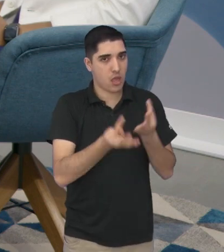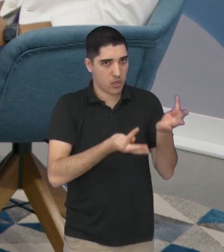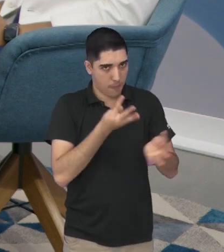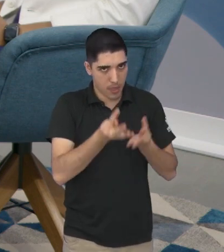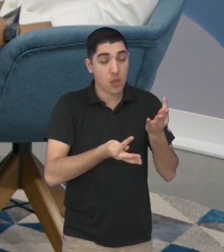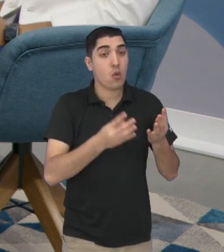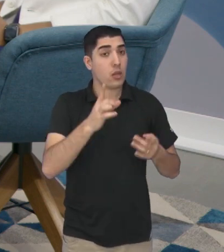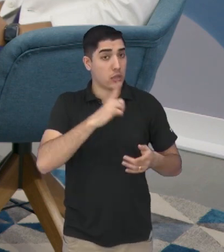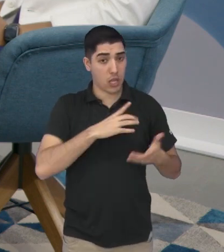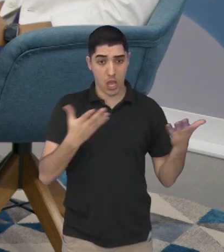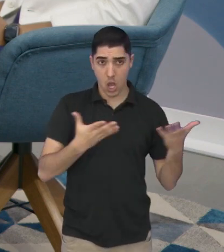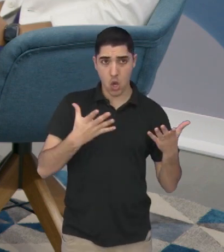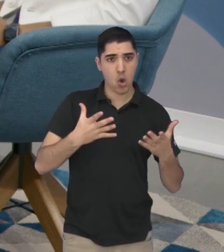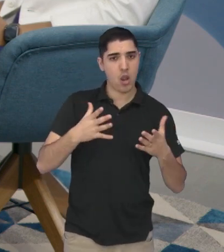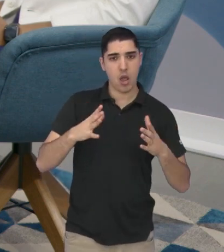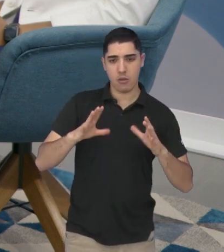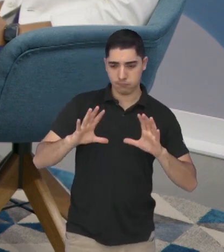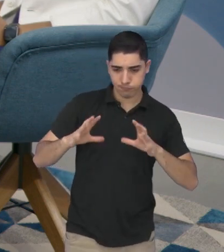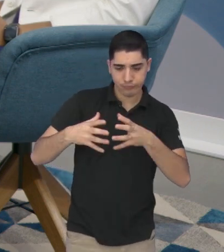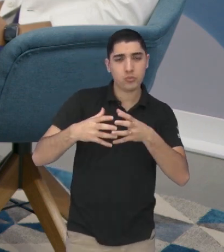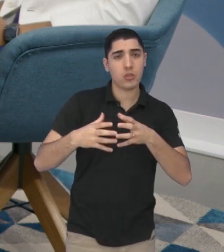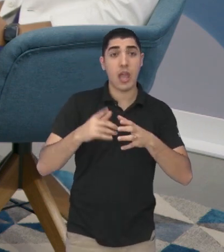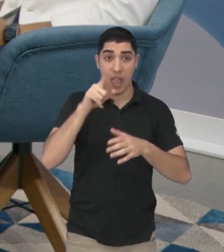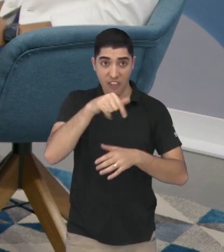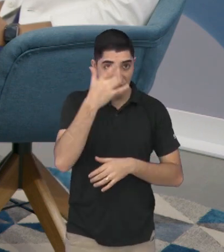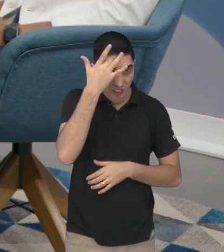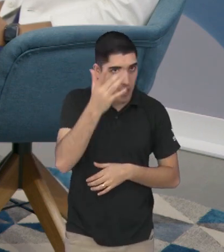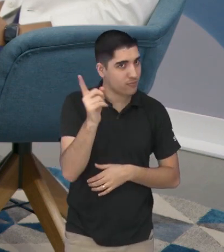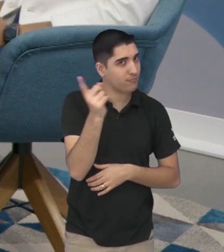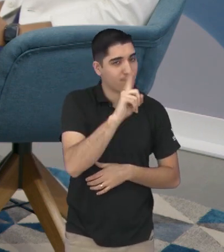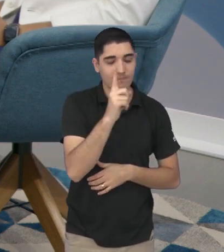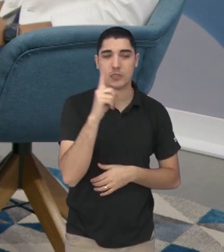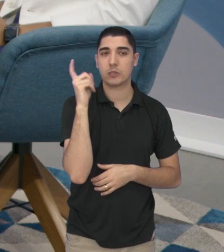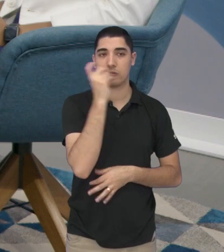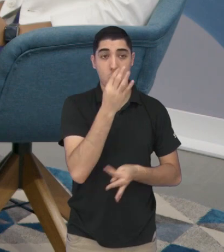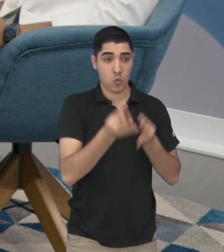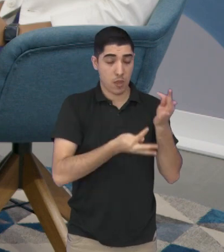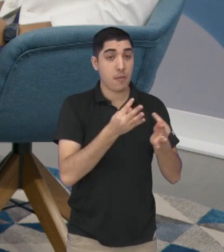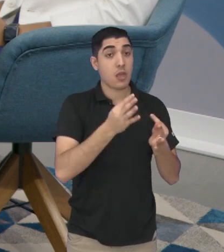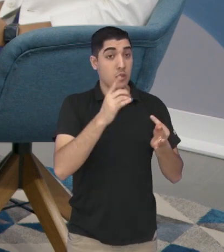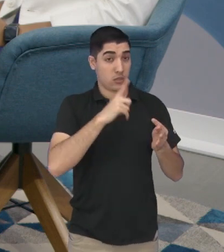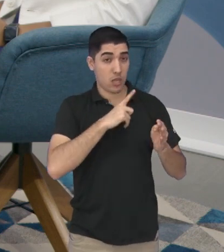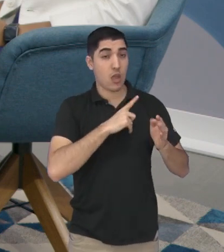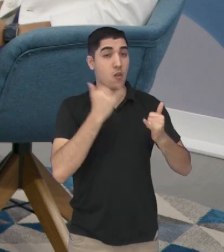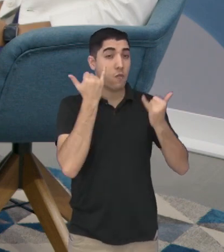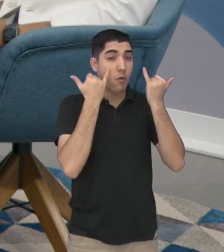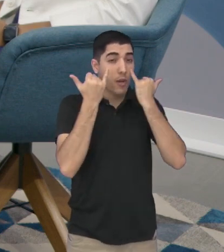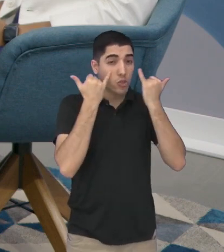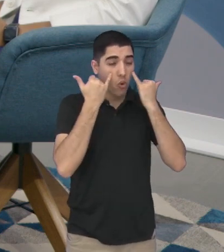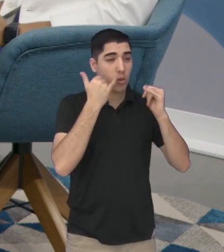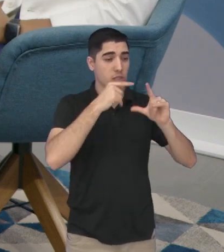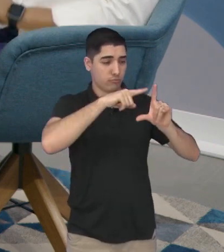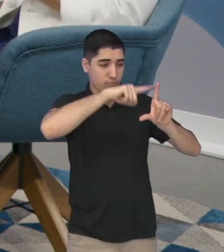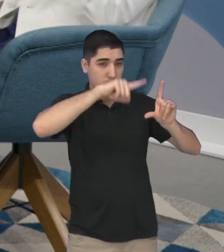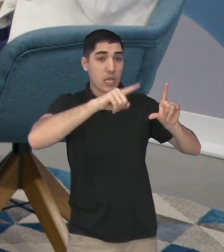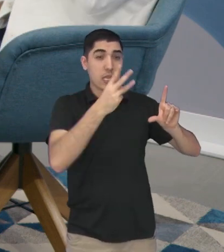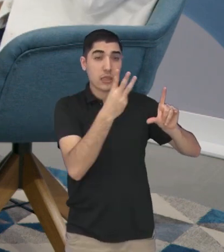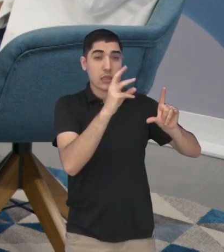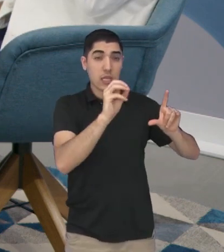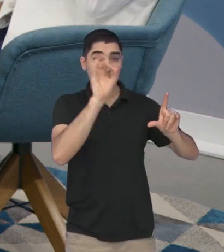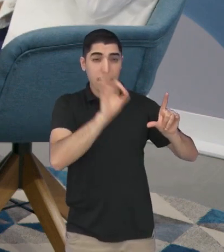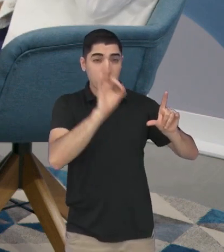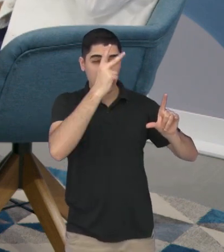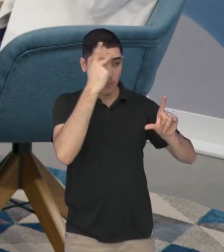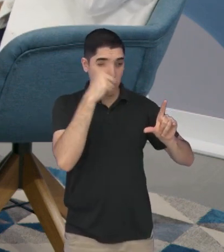rede disposta para isso, não é um tratamento fácil, né? As estatísticas dizem que 30% das pessoas